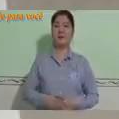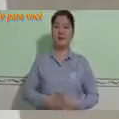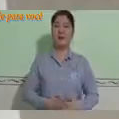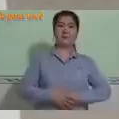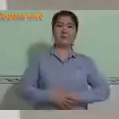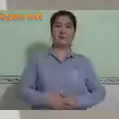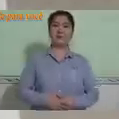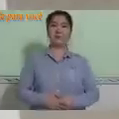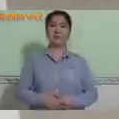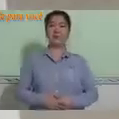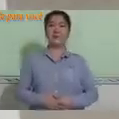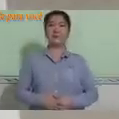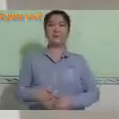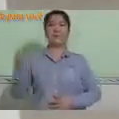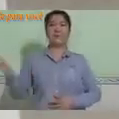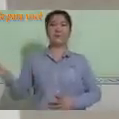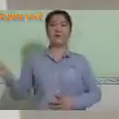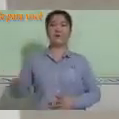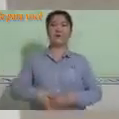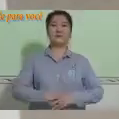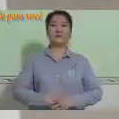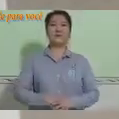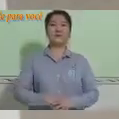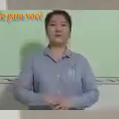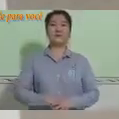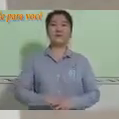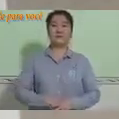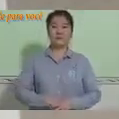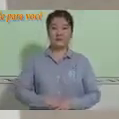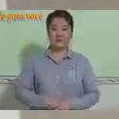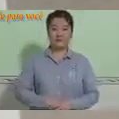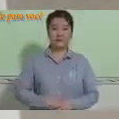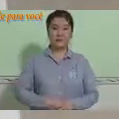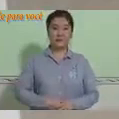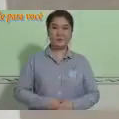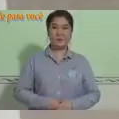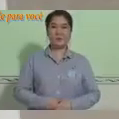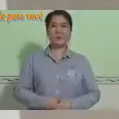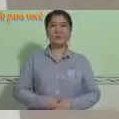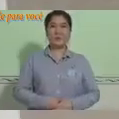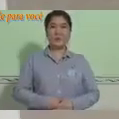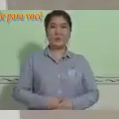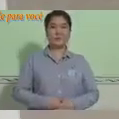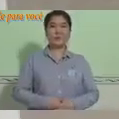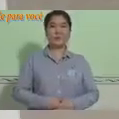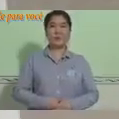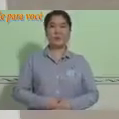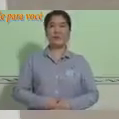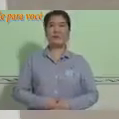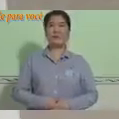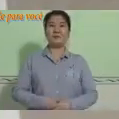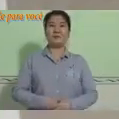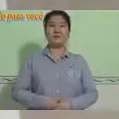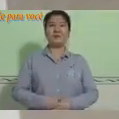Normalmente é solicitada a realização do exame parasitológico de fezes, vírgula, como objetivo de identificar a presença de